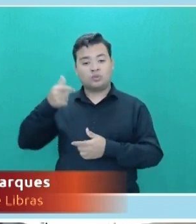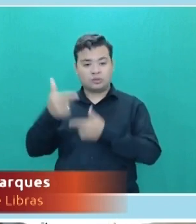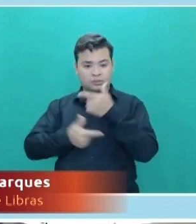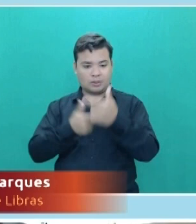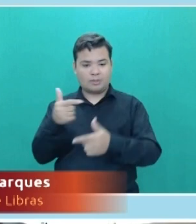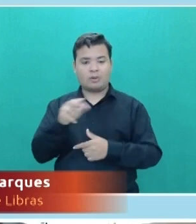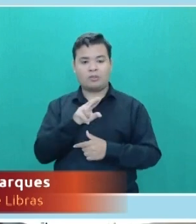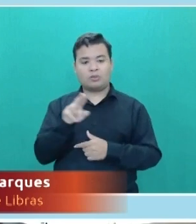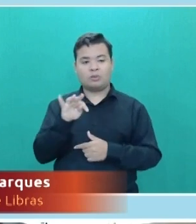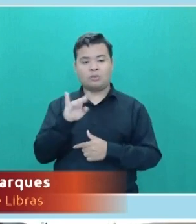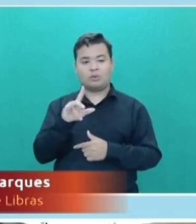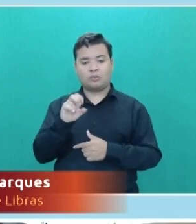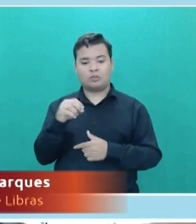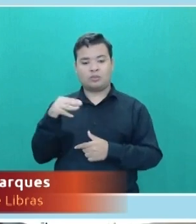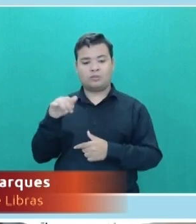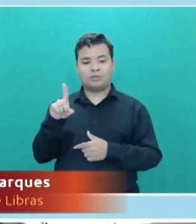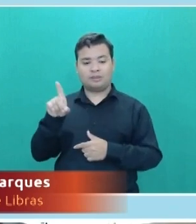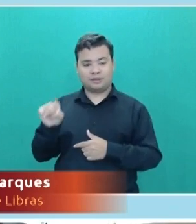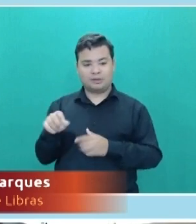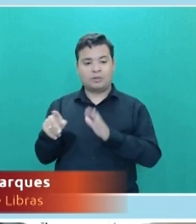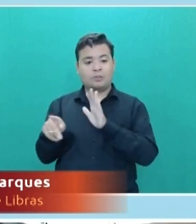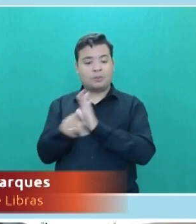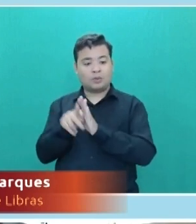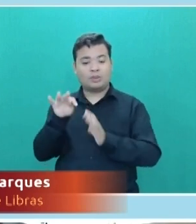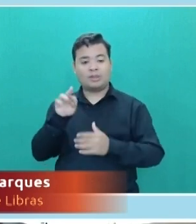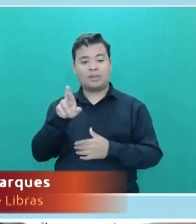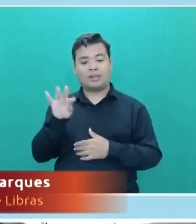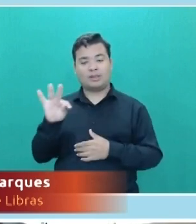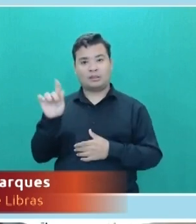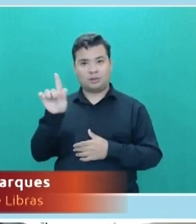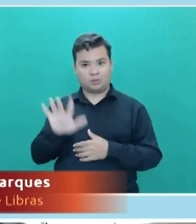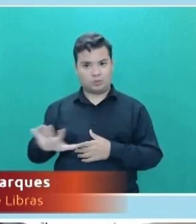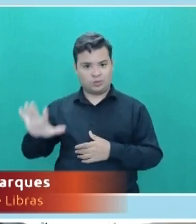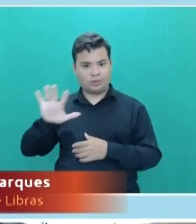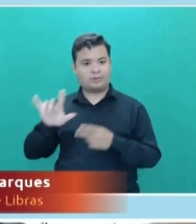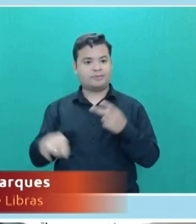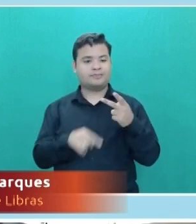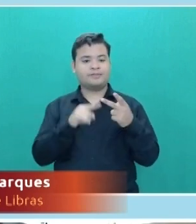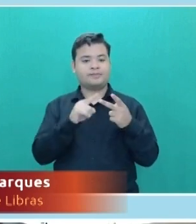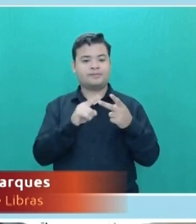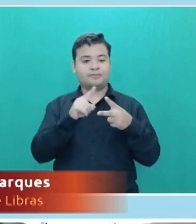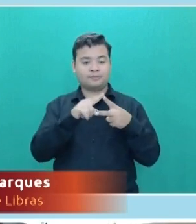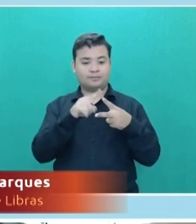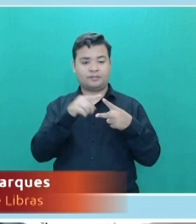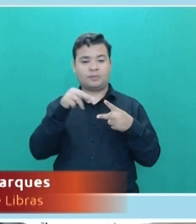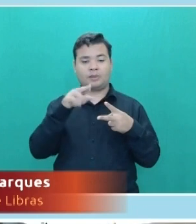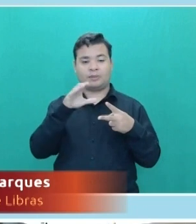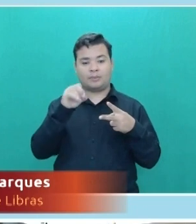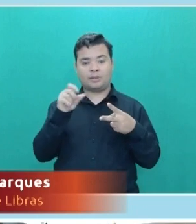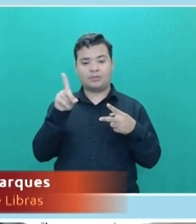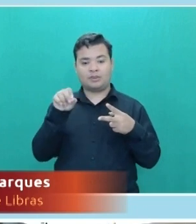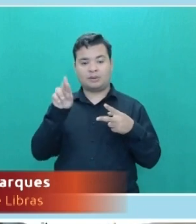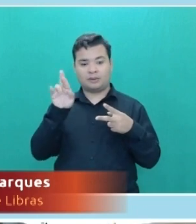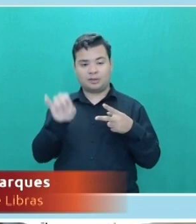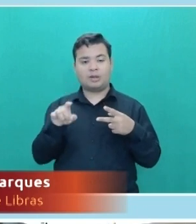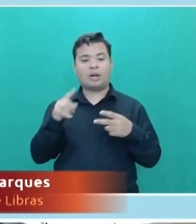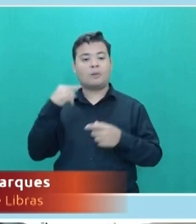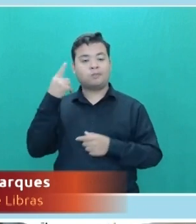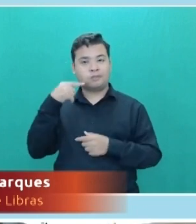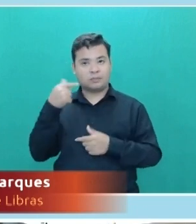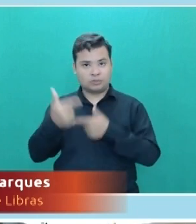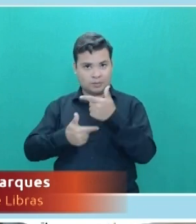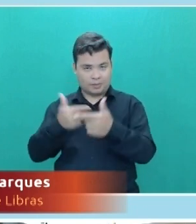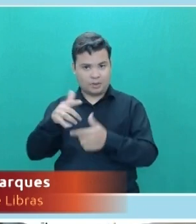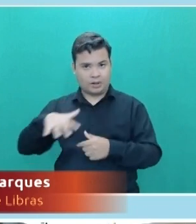Macedo, que é do Tribunal Regional do Trabalho de Goiás, e também o Marco André Carvalho, que é advogado trabalhista. Quem faz a interpretação